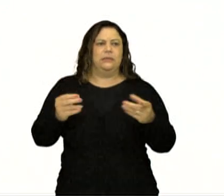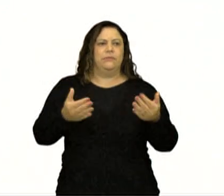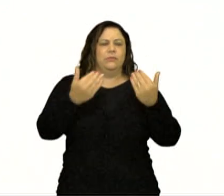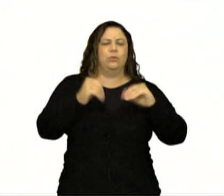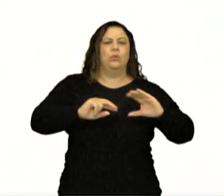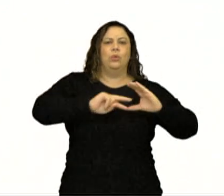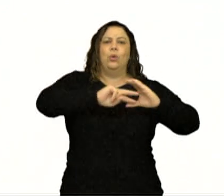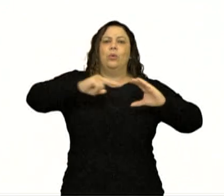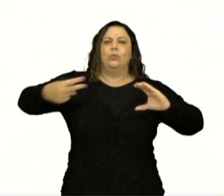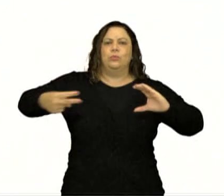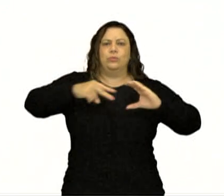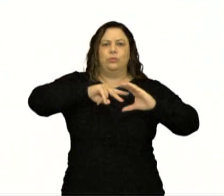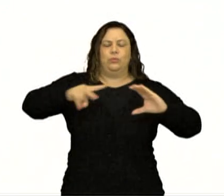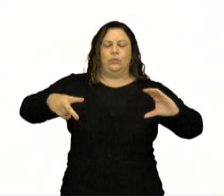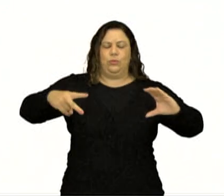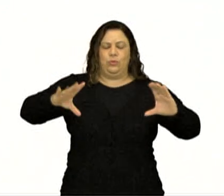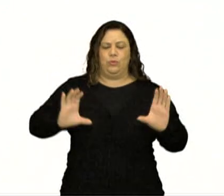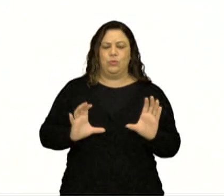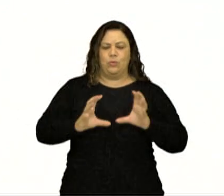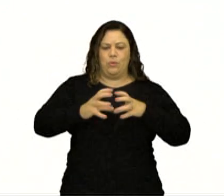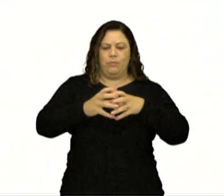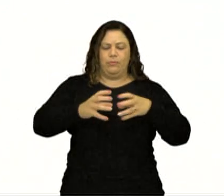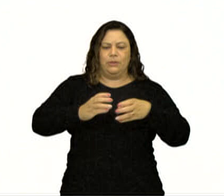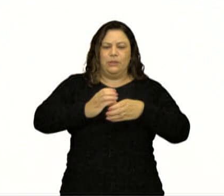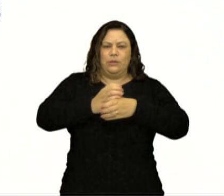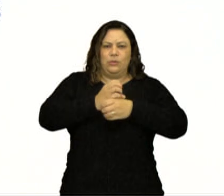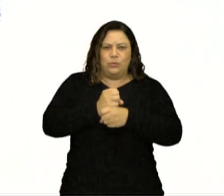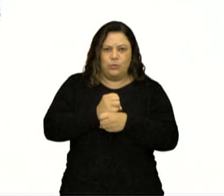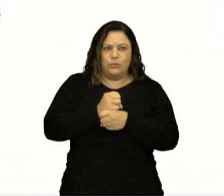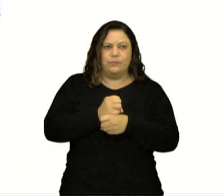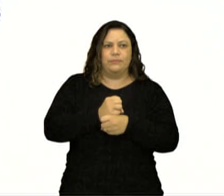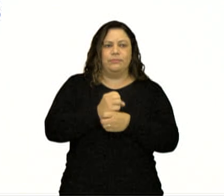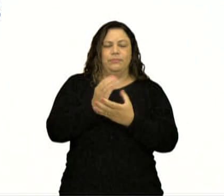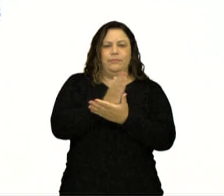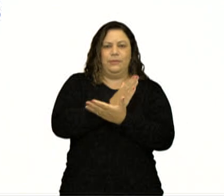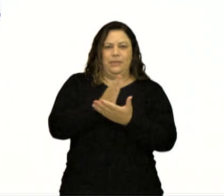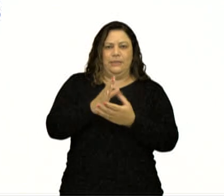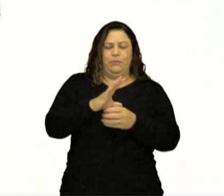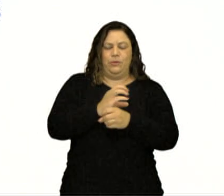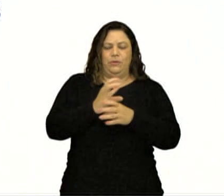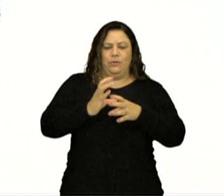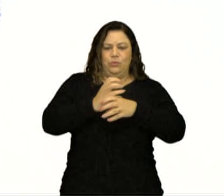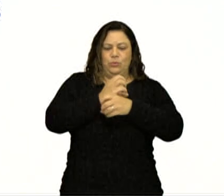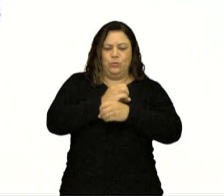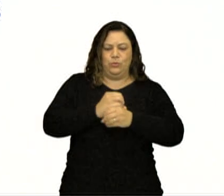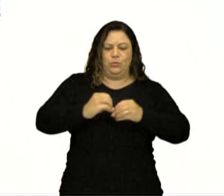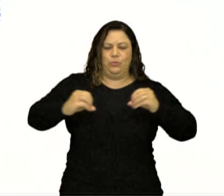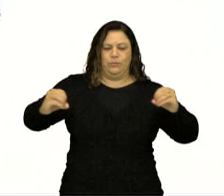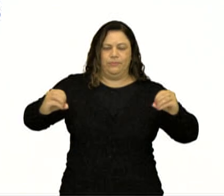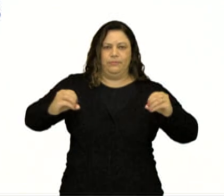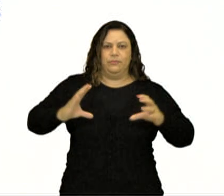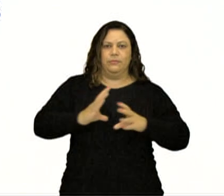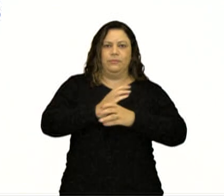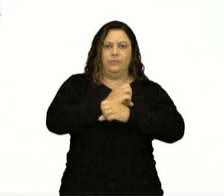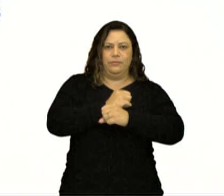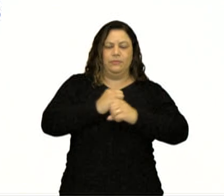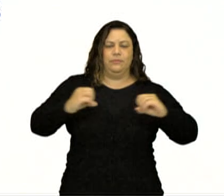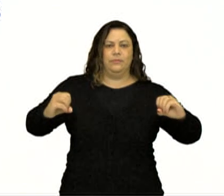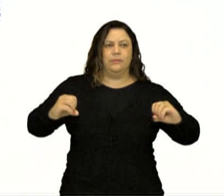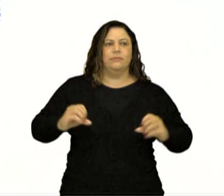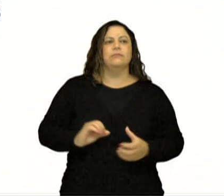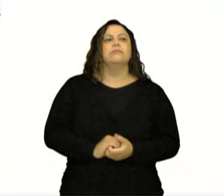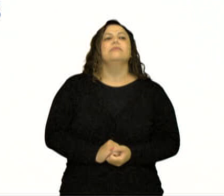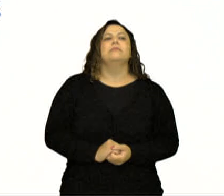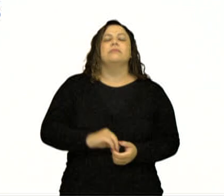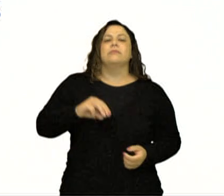cromossomos se condensam ali para poder se dividir também. Tá? Temos a metáfase, metáfase vem da